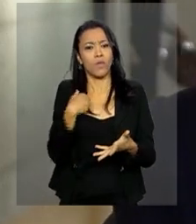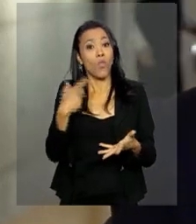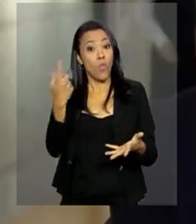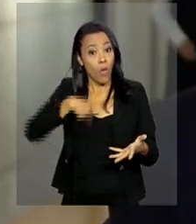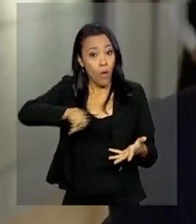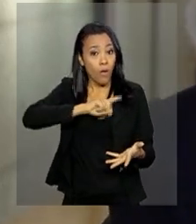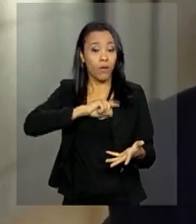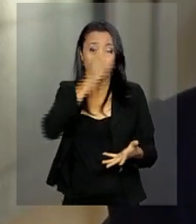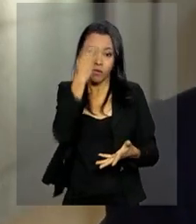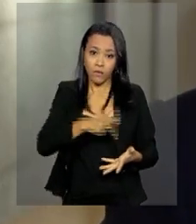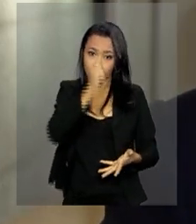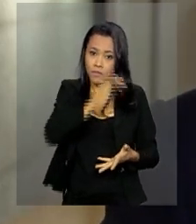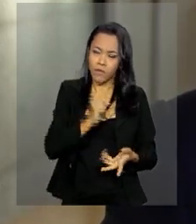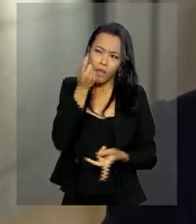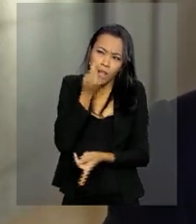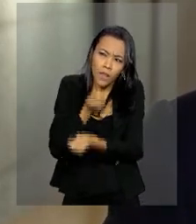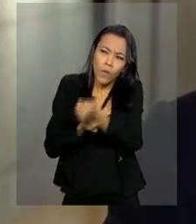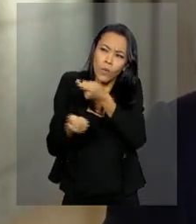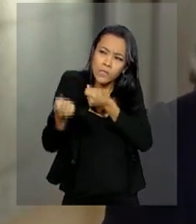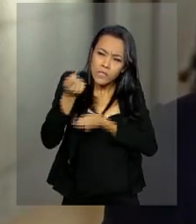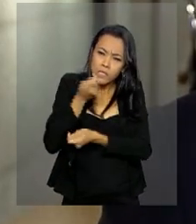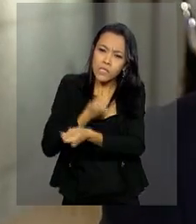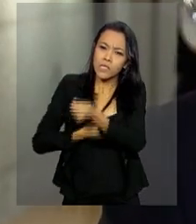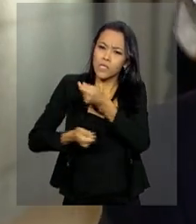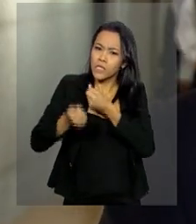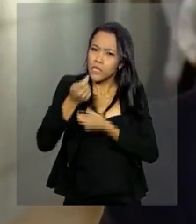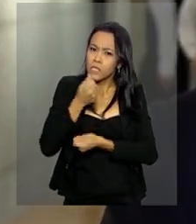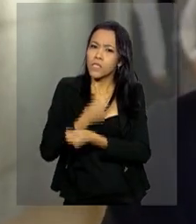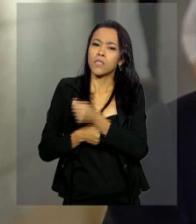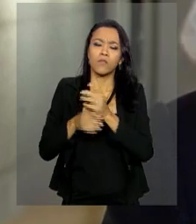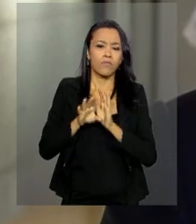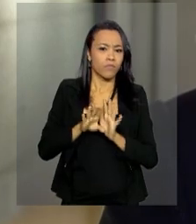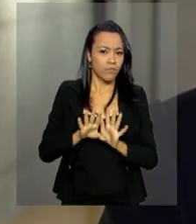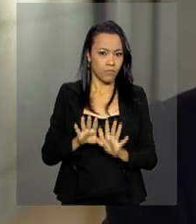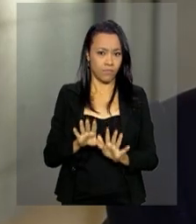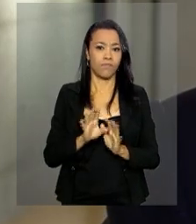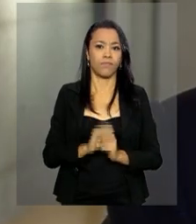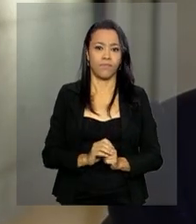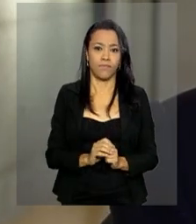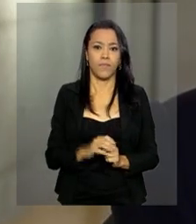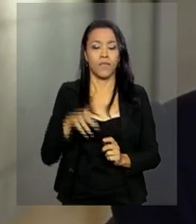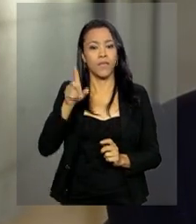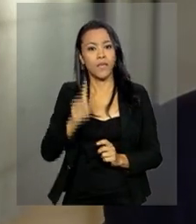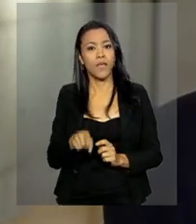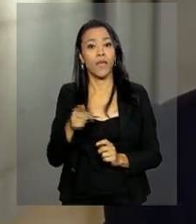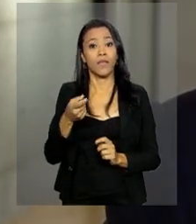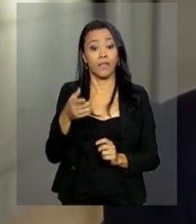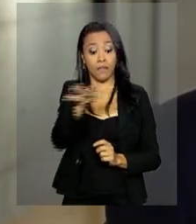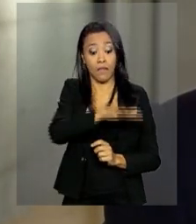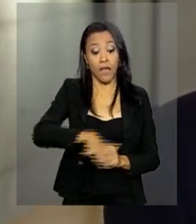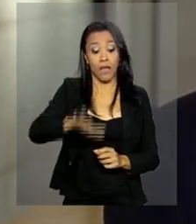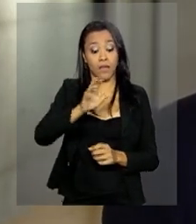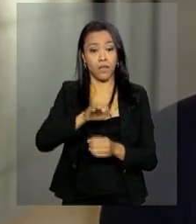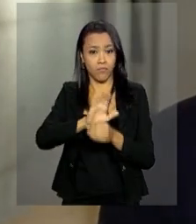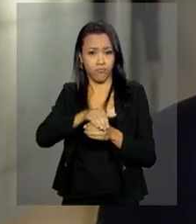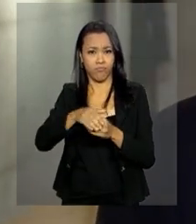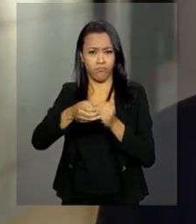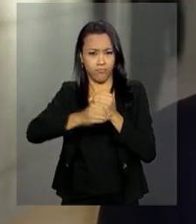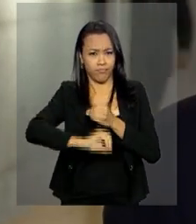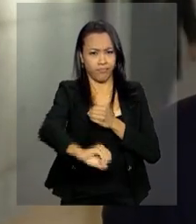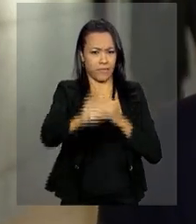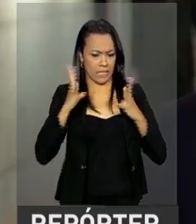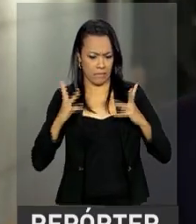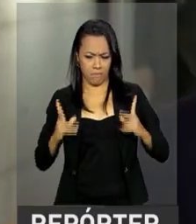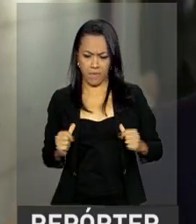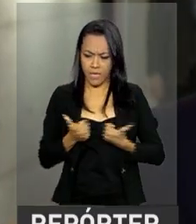negociações essas negociações elas não são tarifárias são negociações e de problemas sanitários ou fitos sanitários